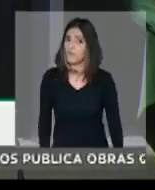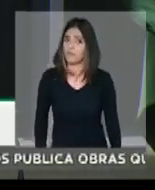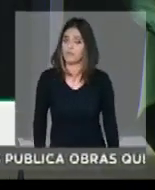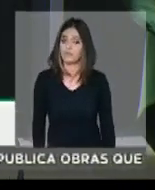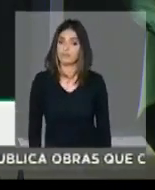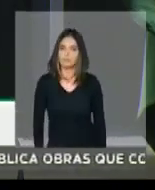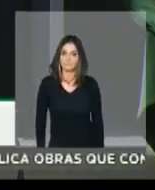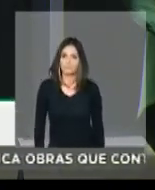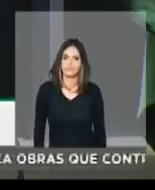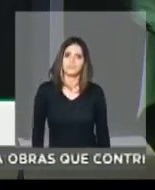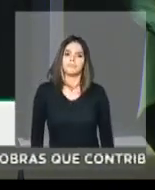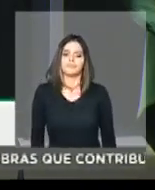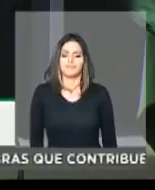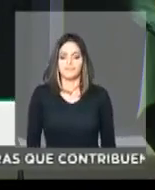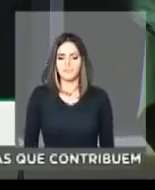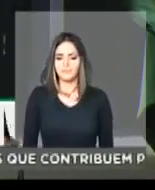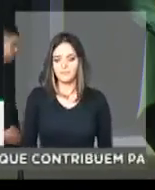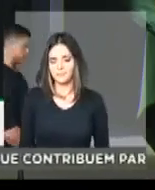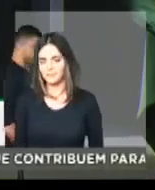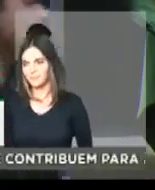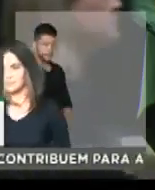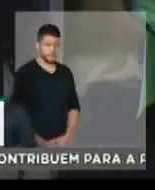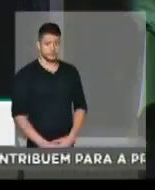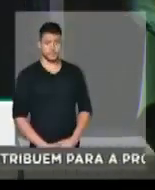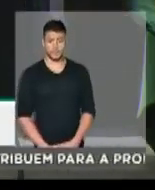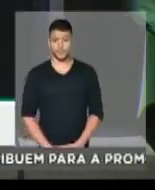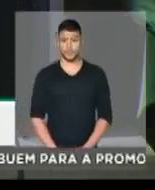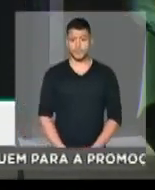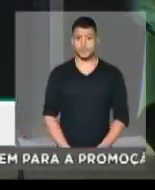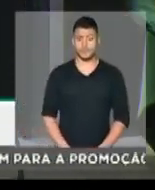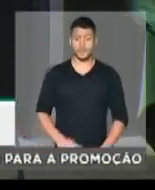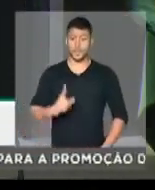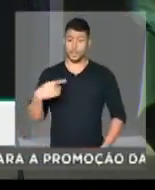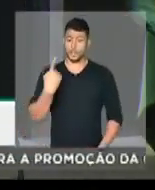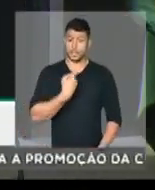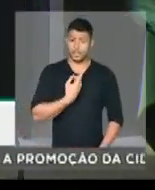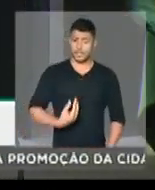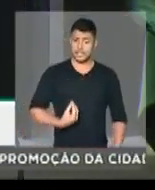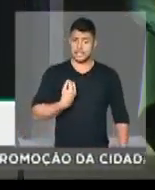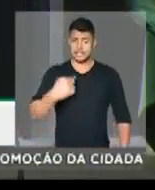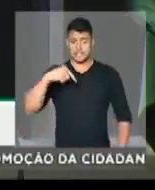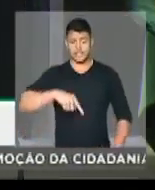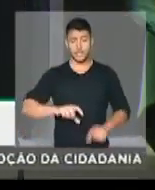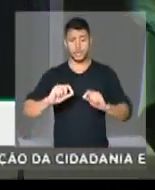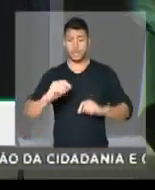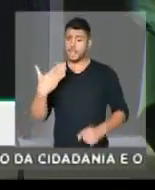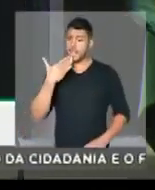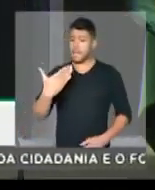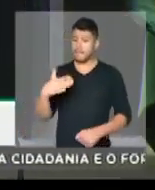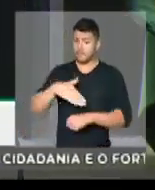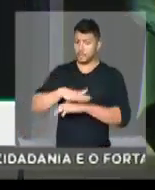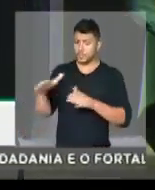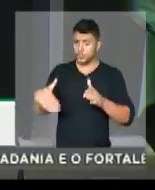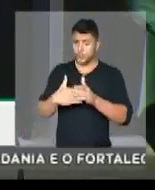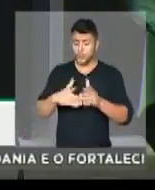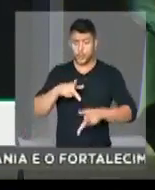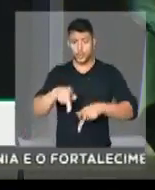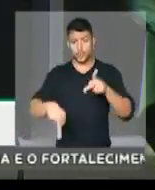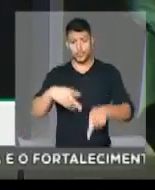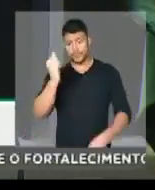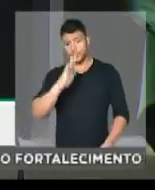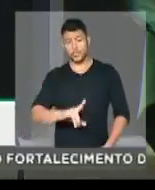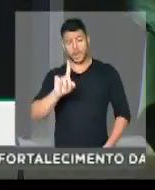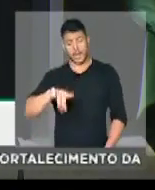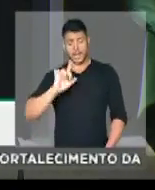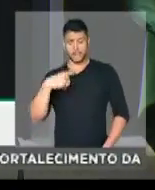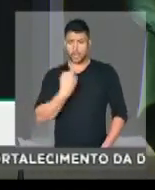Aqui nós estamos na obrigação de defender os interesses de todos os brasileiros. É esse o nosso papel, é esse o papel